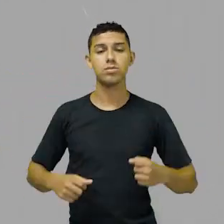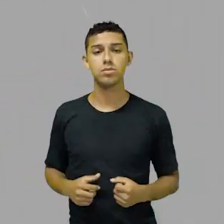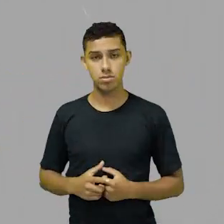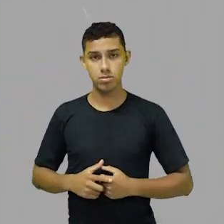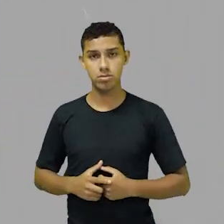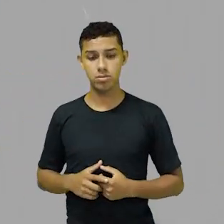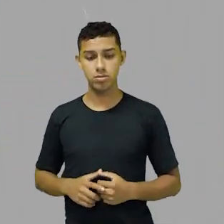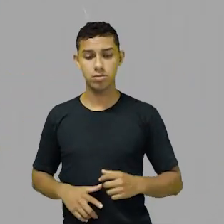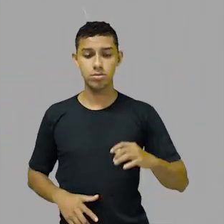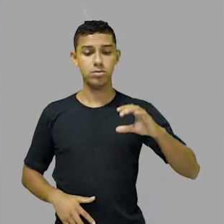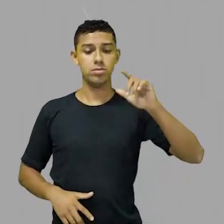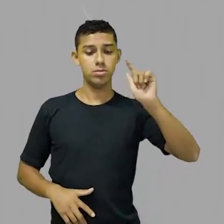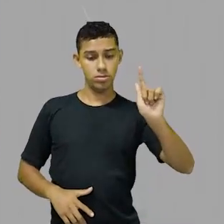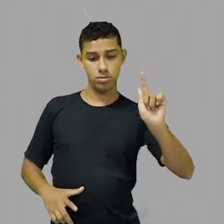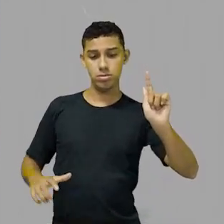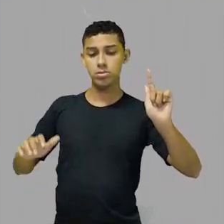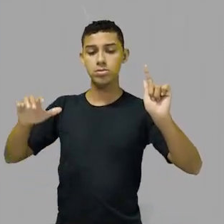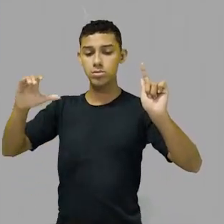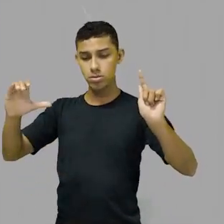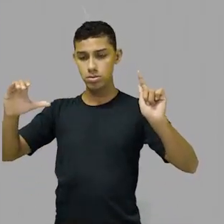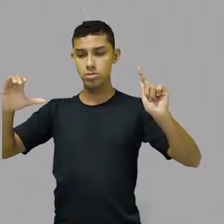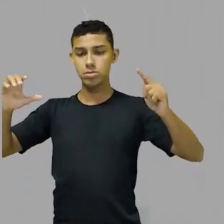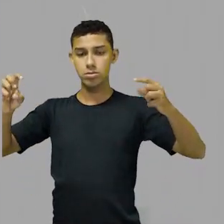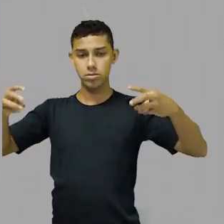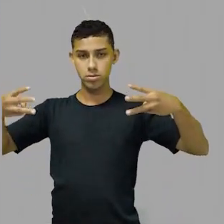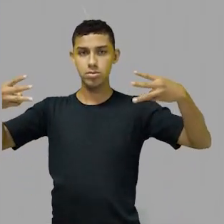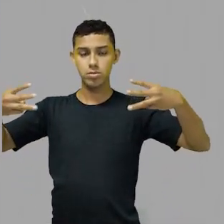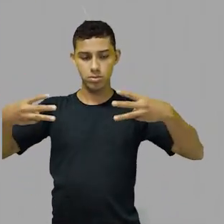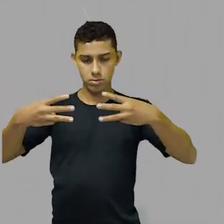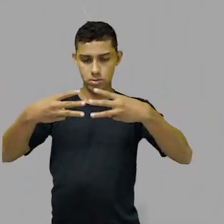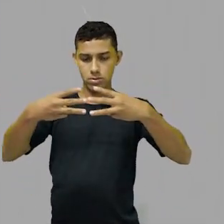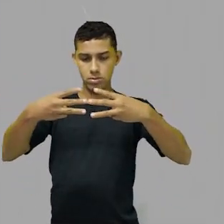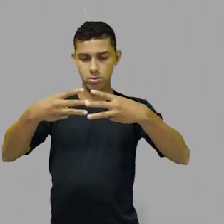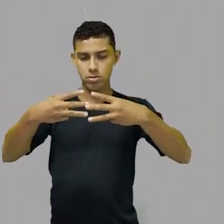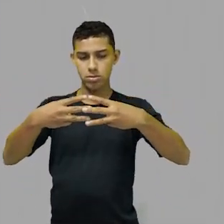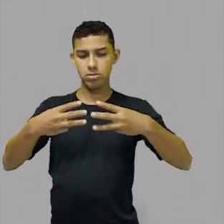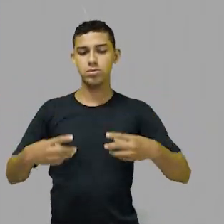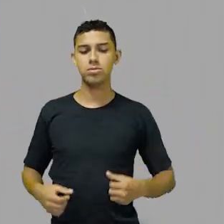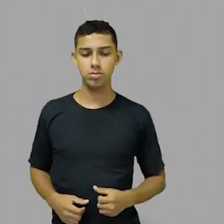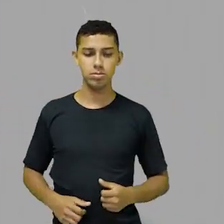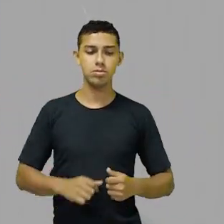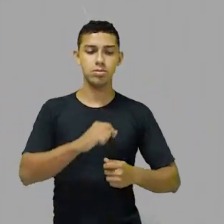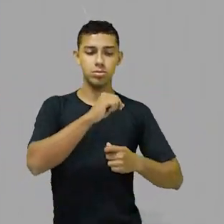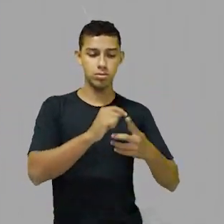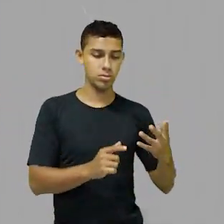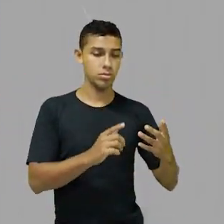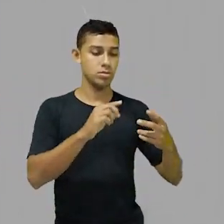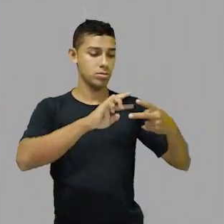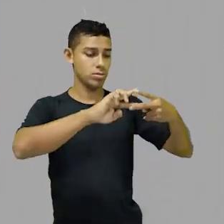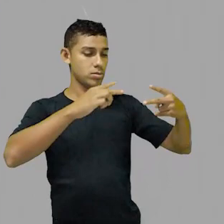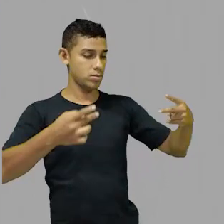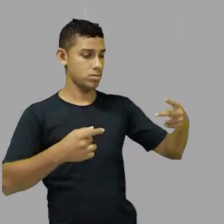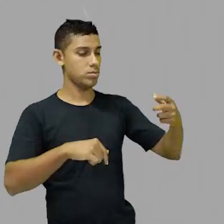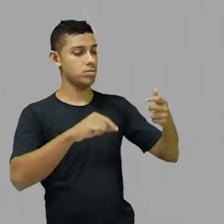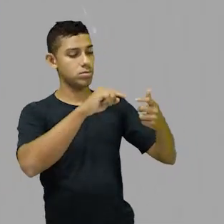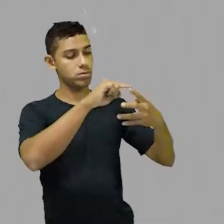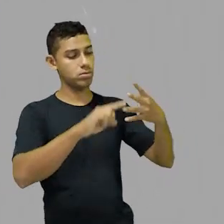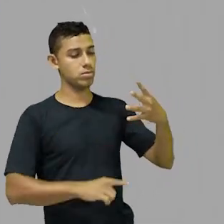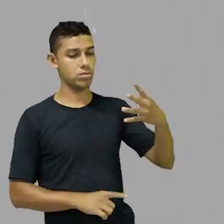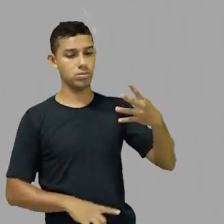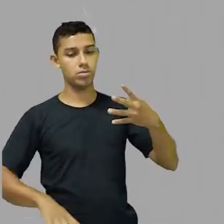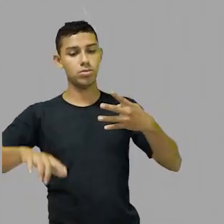comentar com vocês é que na molécula de DNA nós encontramos timina, adenina, guanina e citosina. Mas